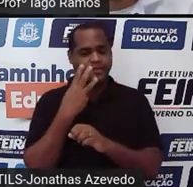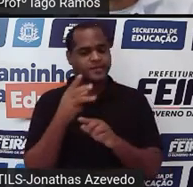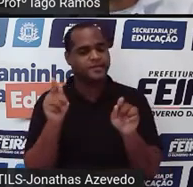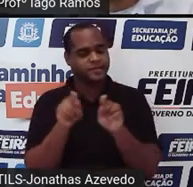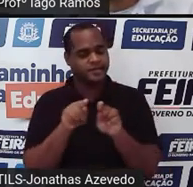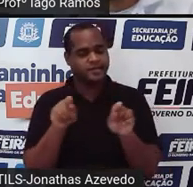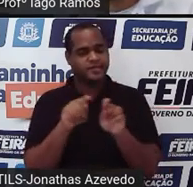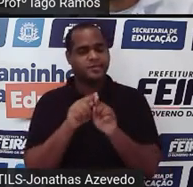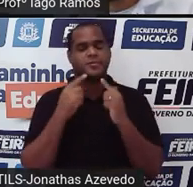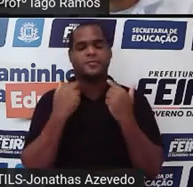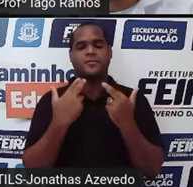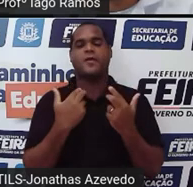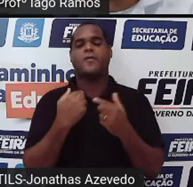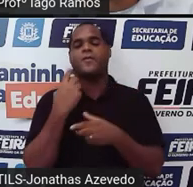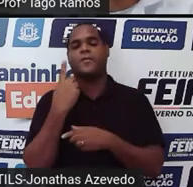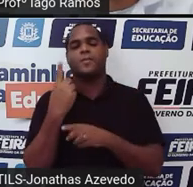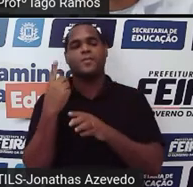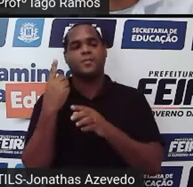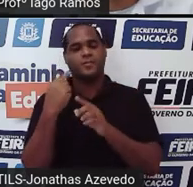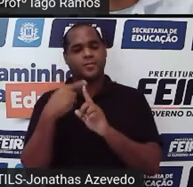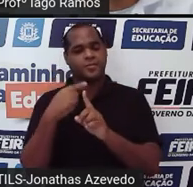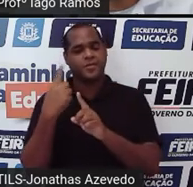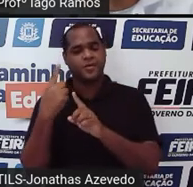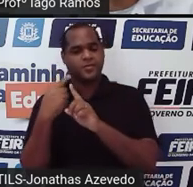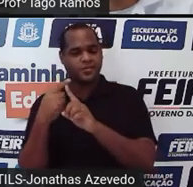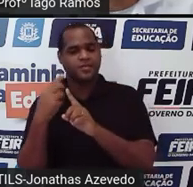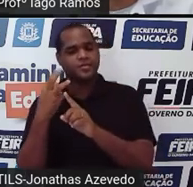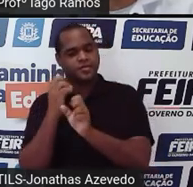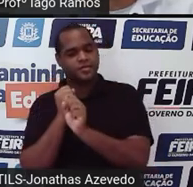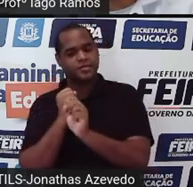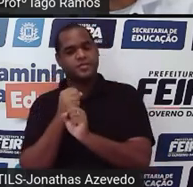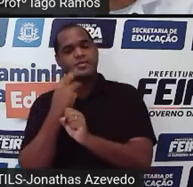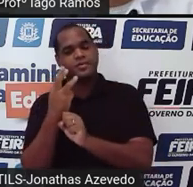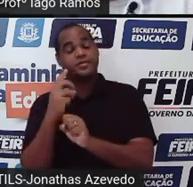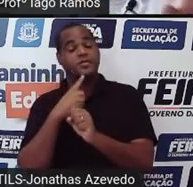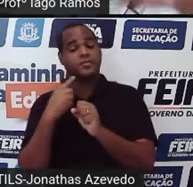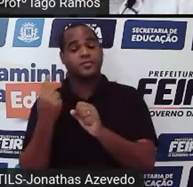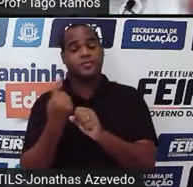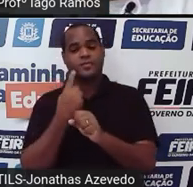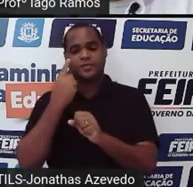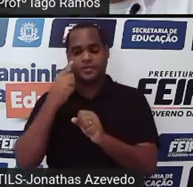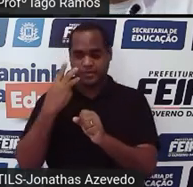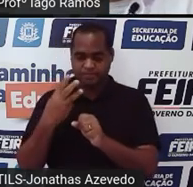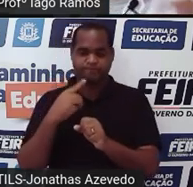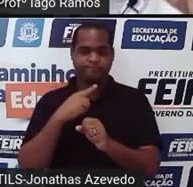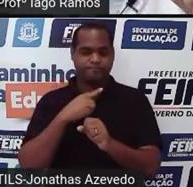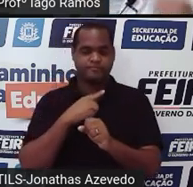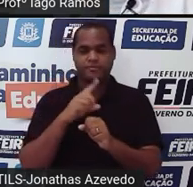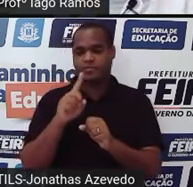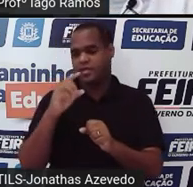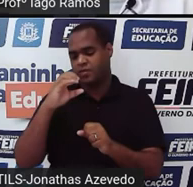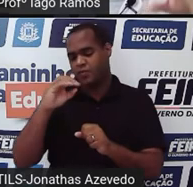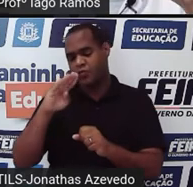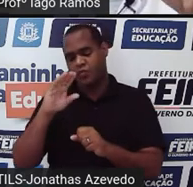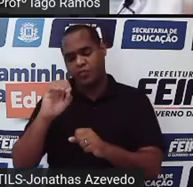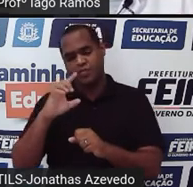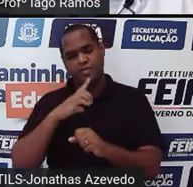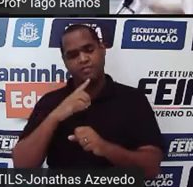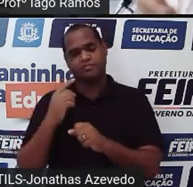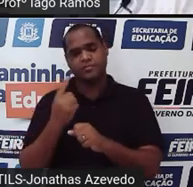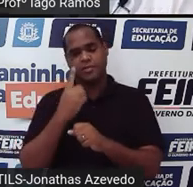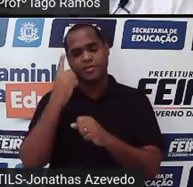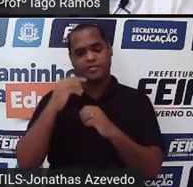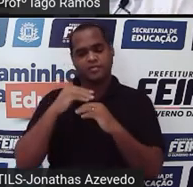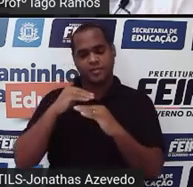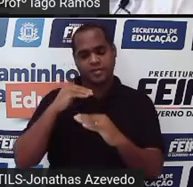pedaços de um um mais um mais um da três então altura é três no cubo o comprimento